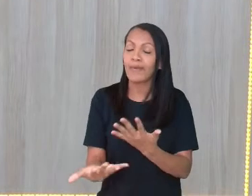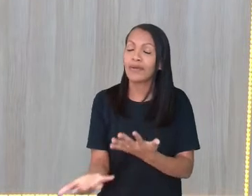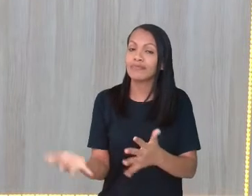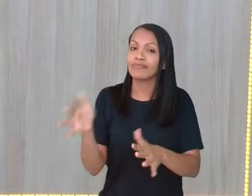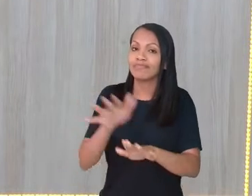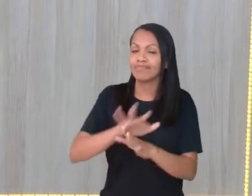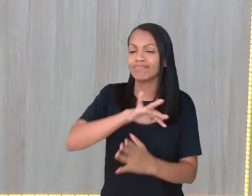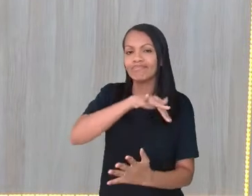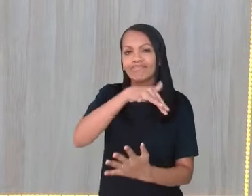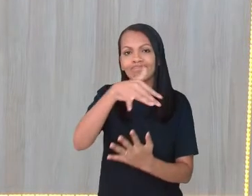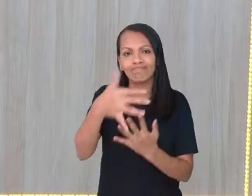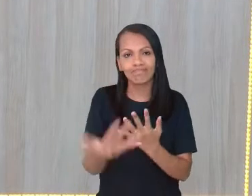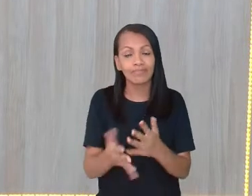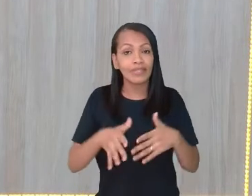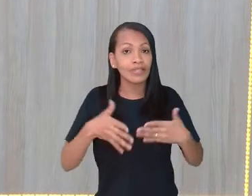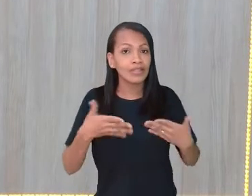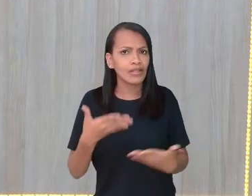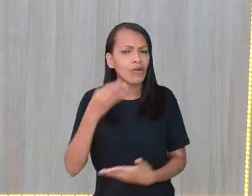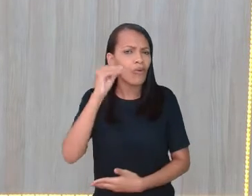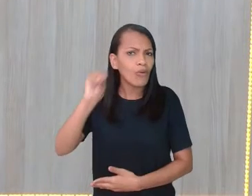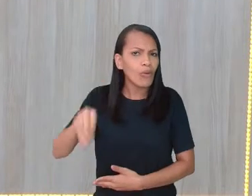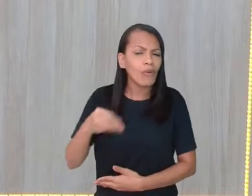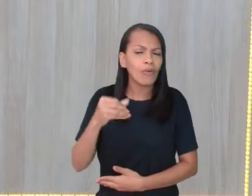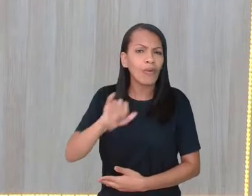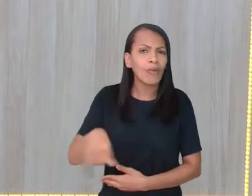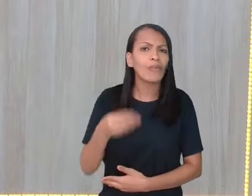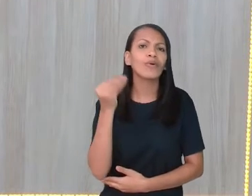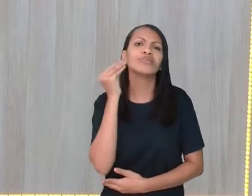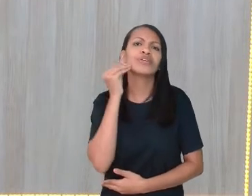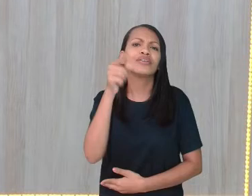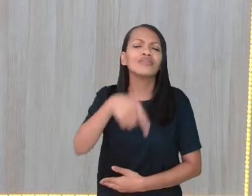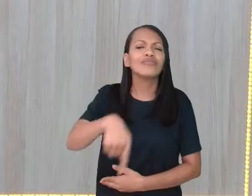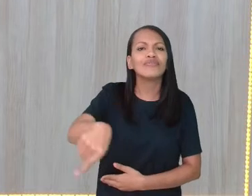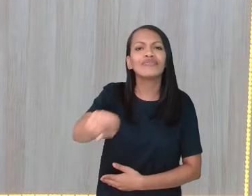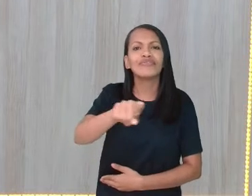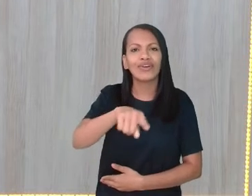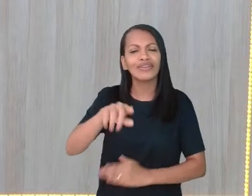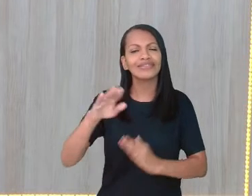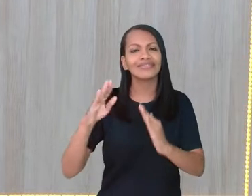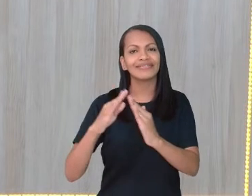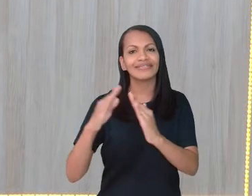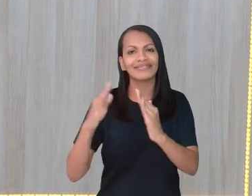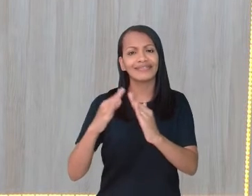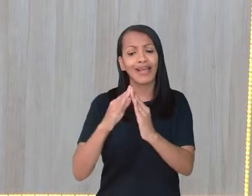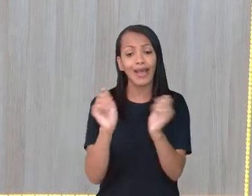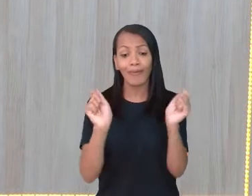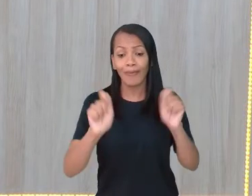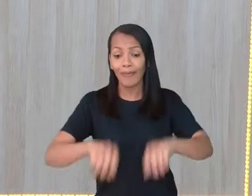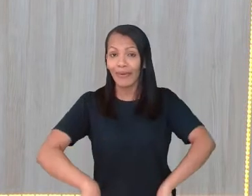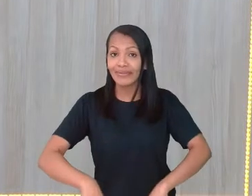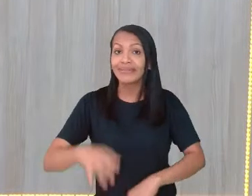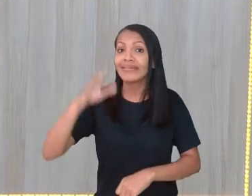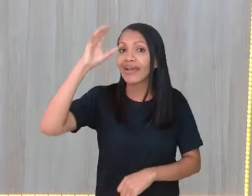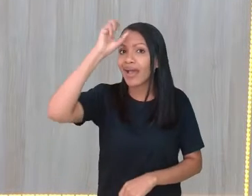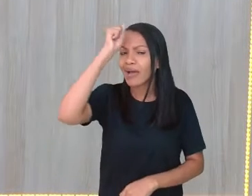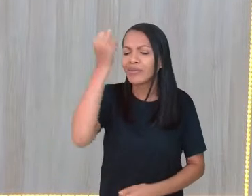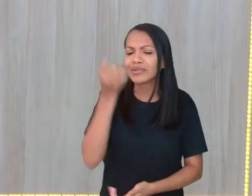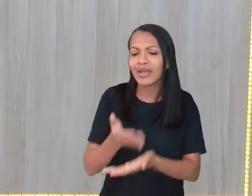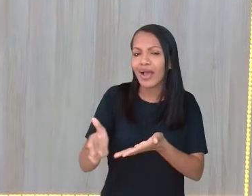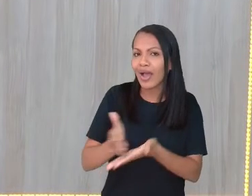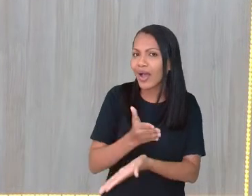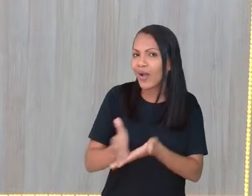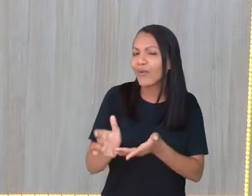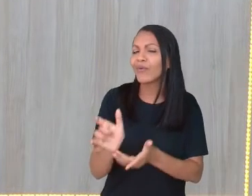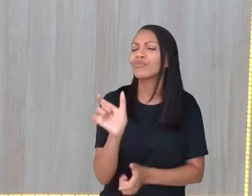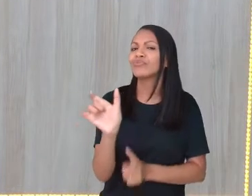língua brasileira de sinais. Então é uma oportunidade de você que está aí em casa poder aprender algumas coisas, né? Não é o